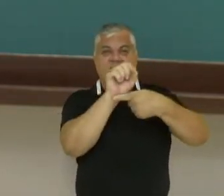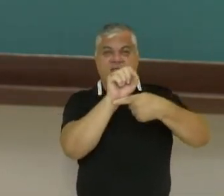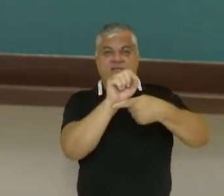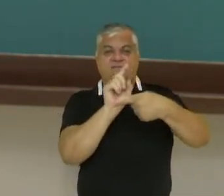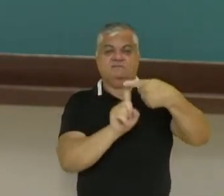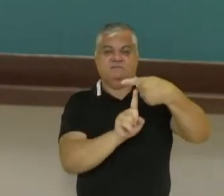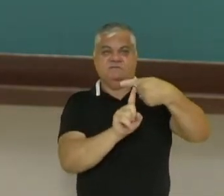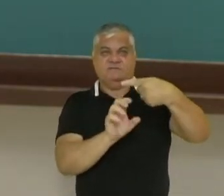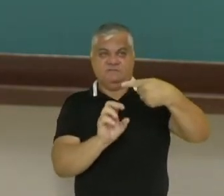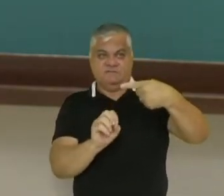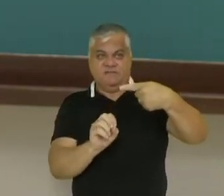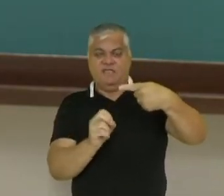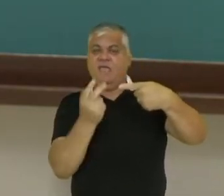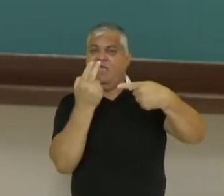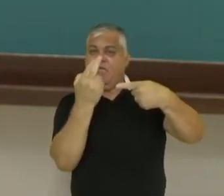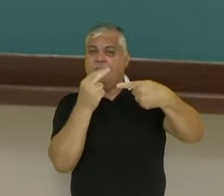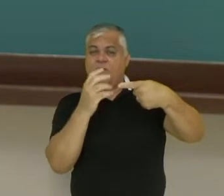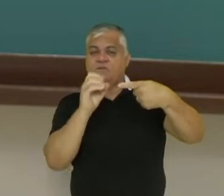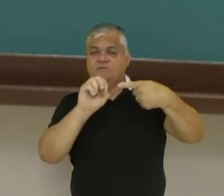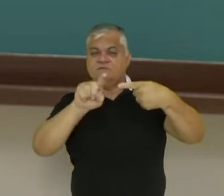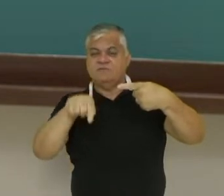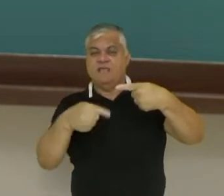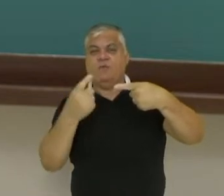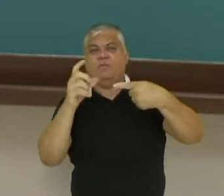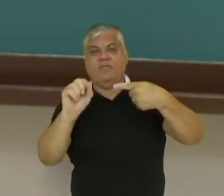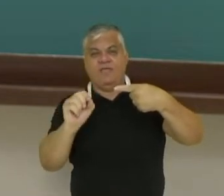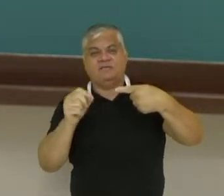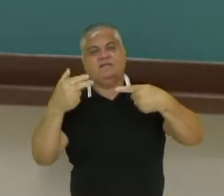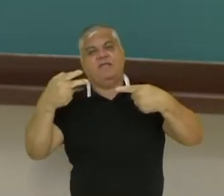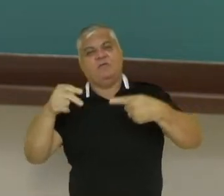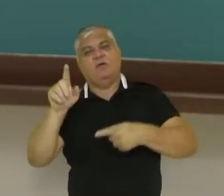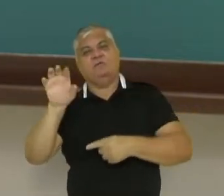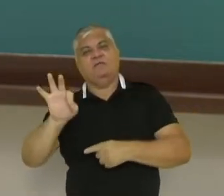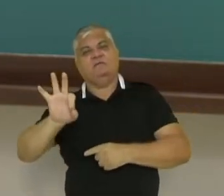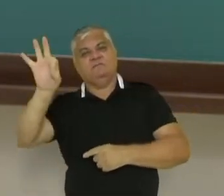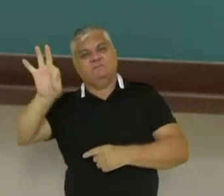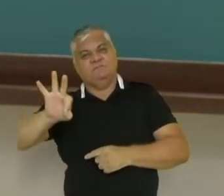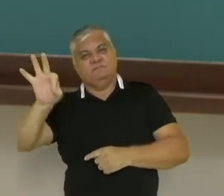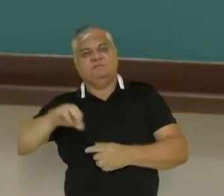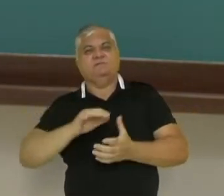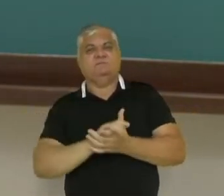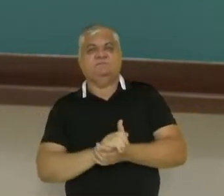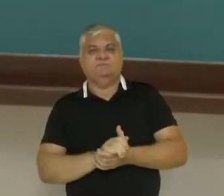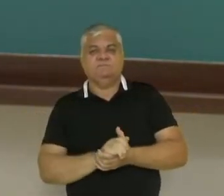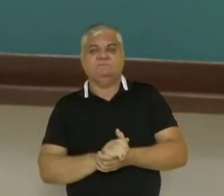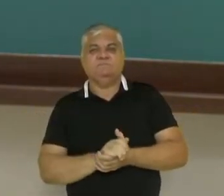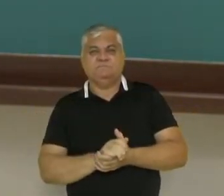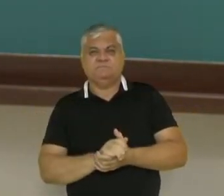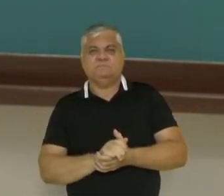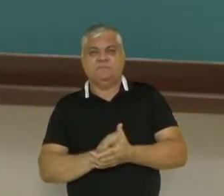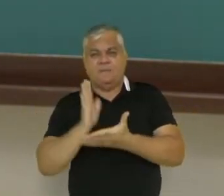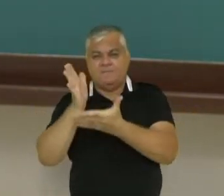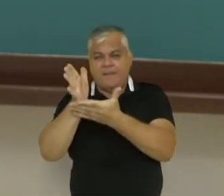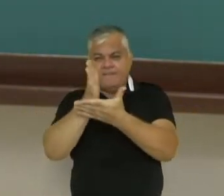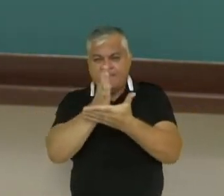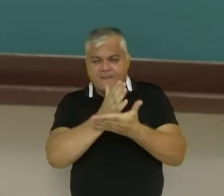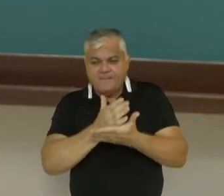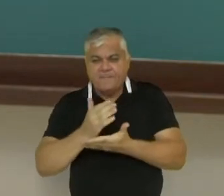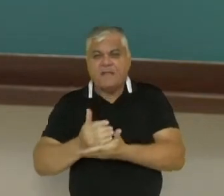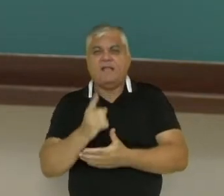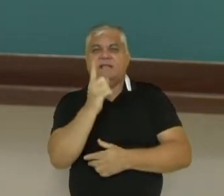100 é igual a 0,10, que é igual ao quê? 10%. Então é o quê? 10 partes de